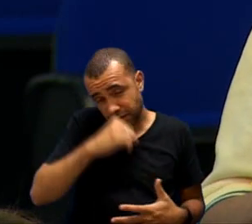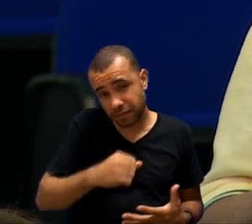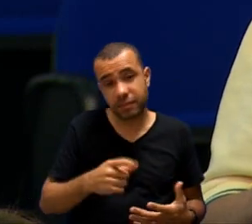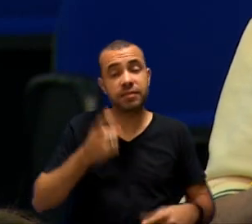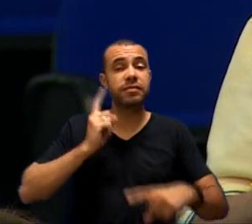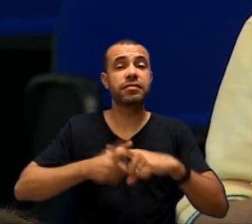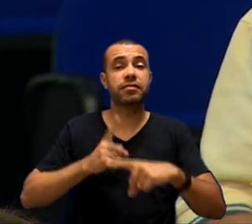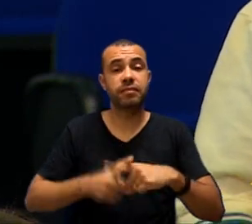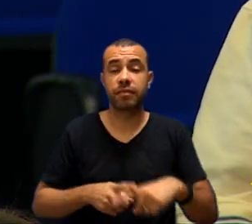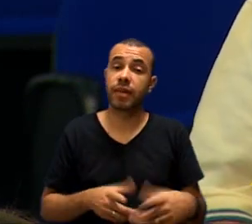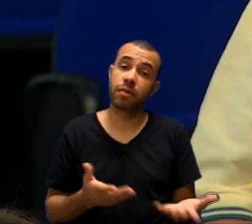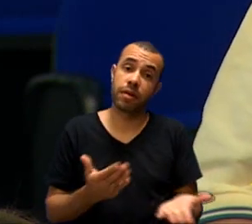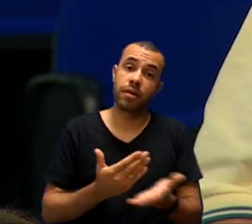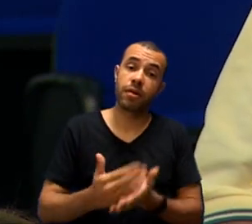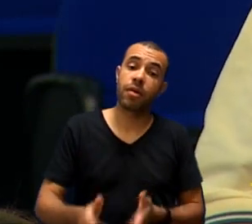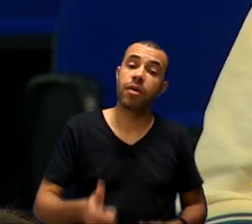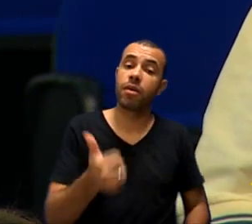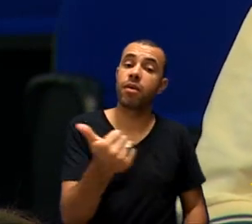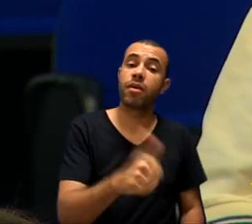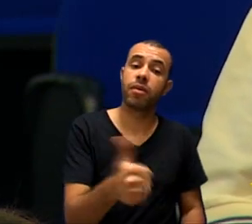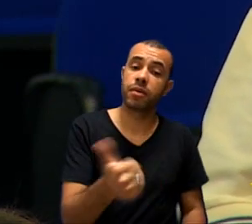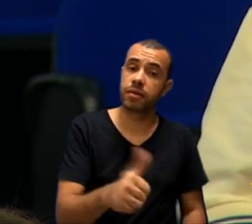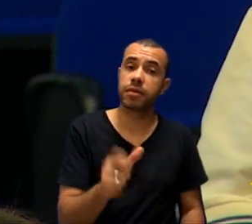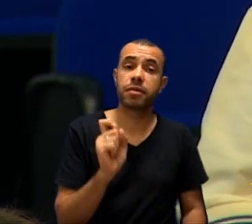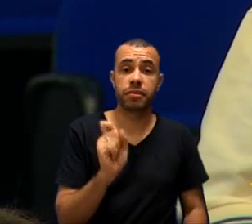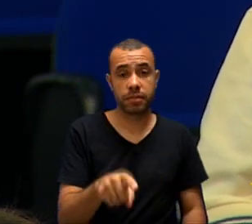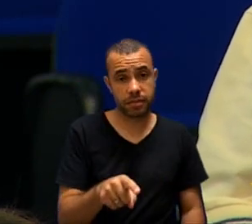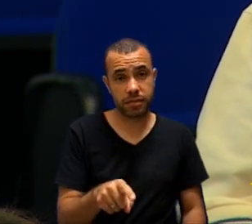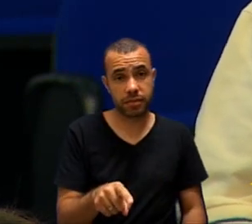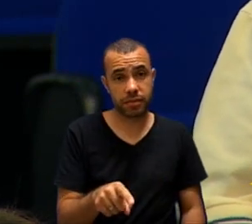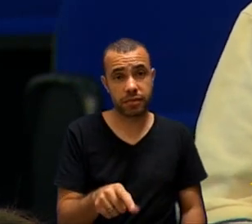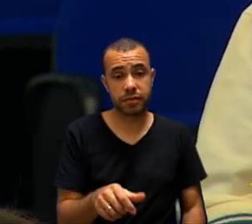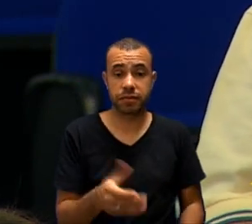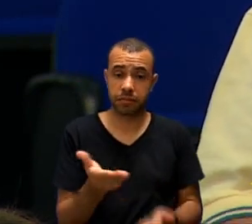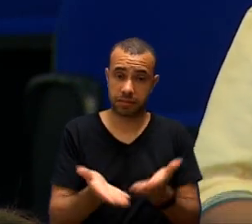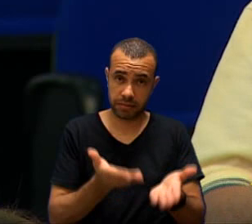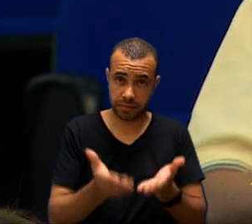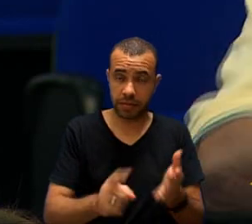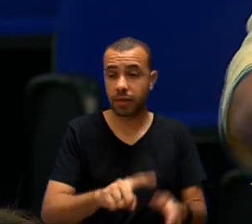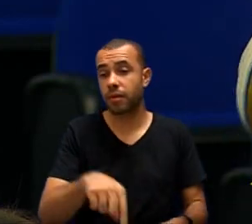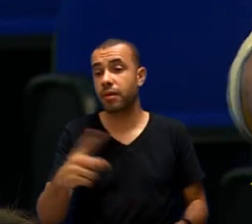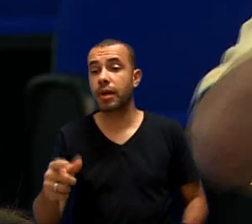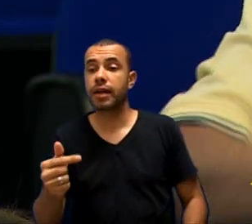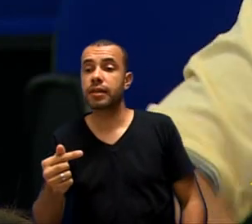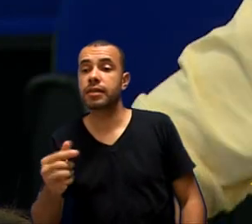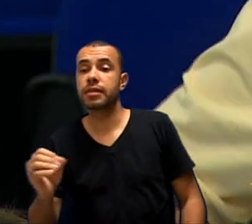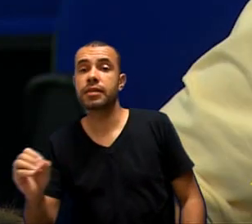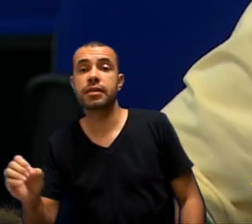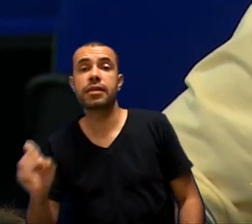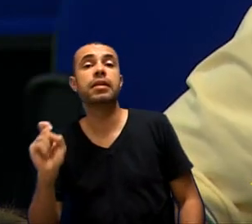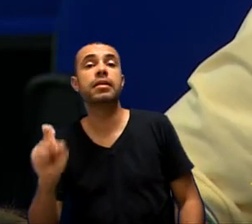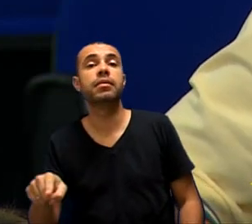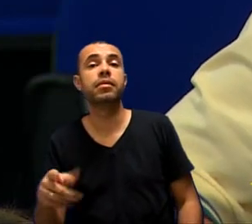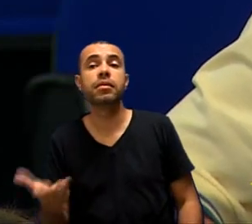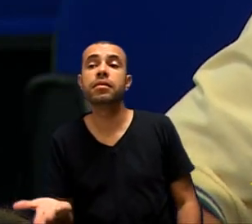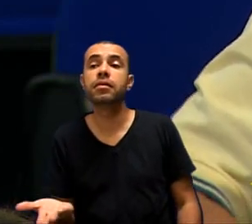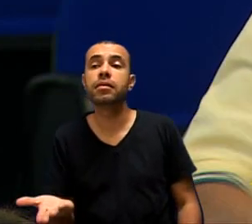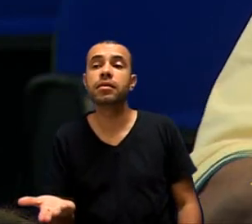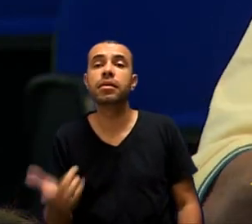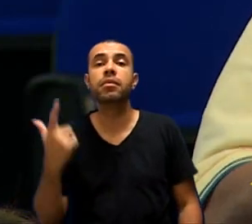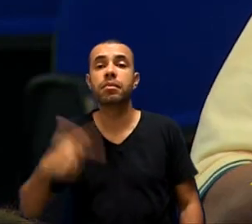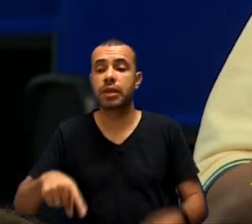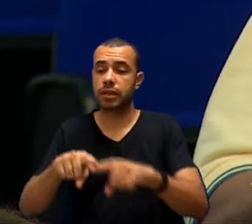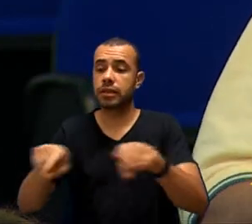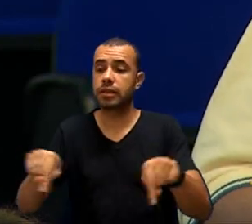11 mil pessoas, como é que ficam as 700 mil moradores e mais ainda que vem com condomínios que nós estamos enfiando?